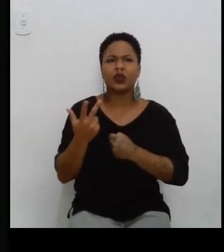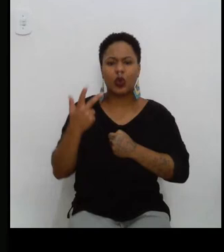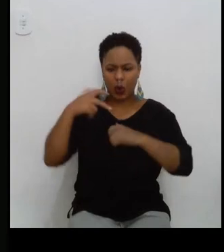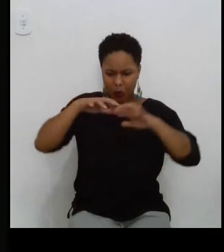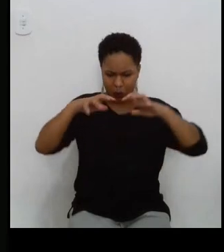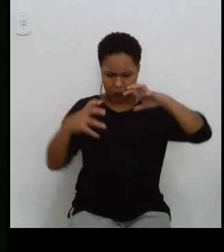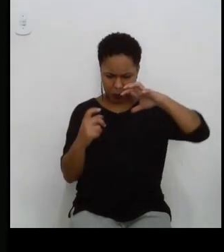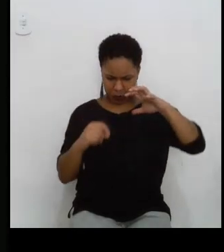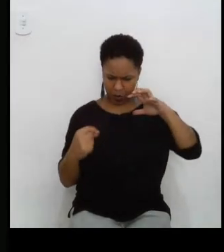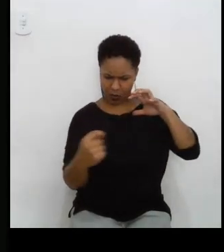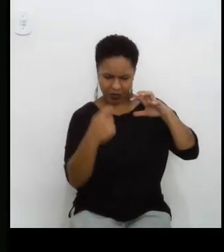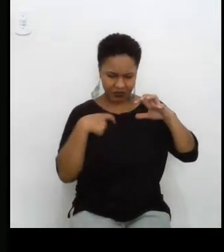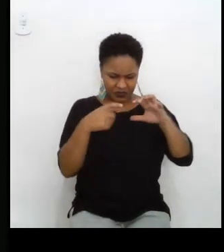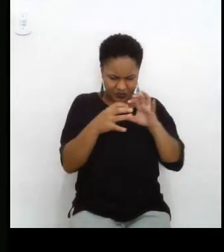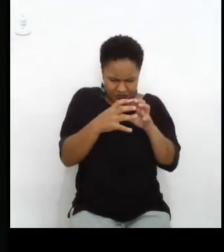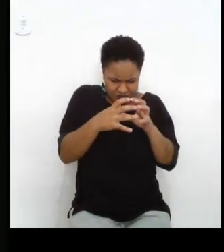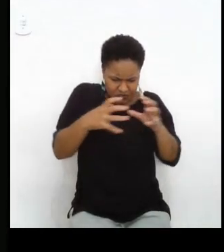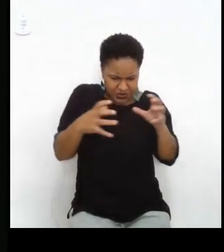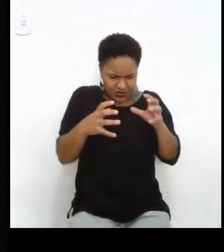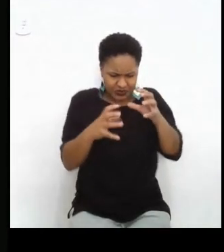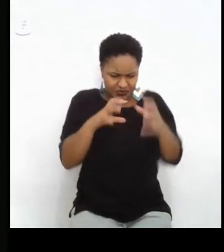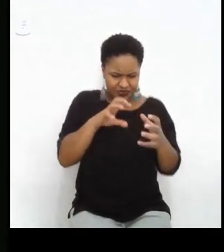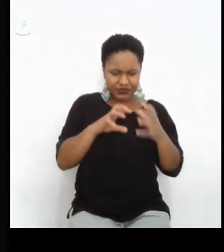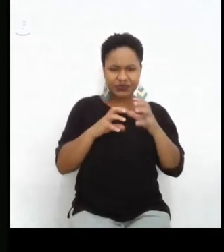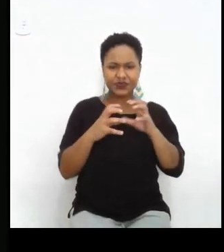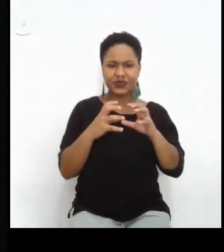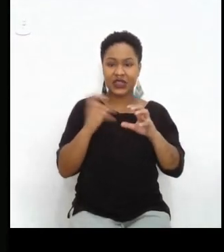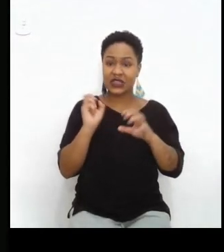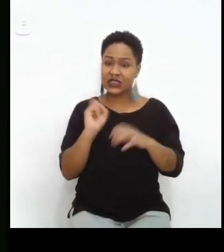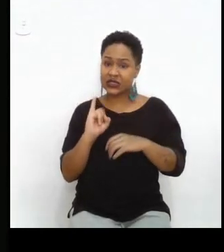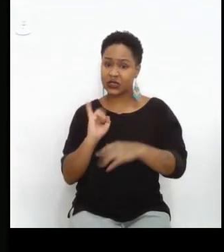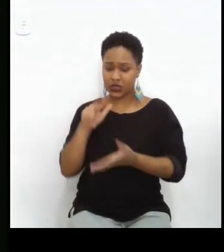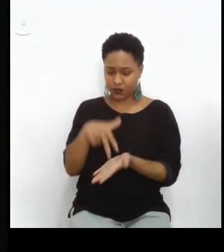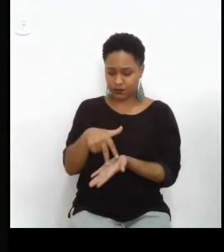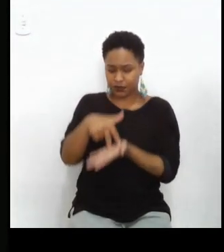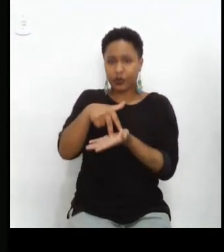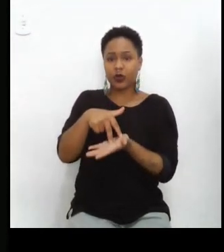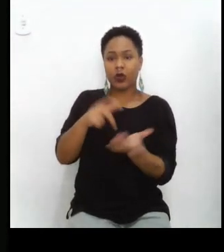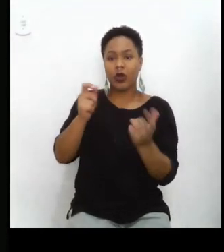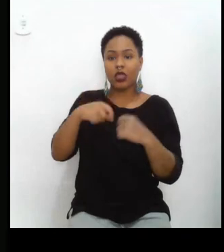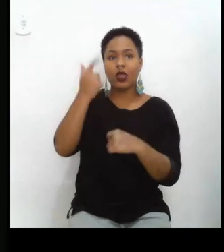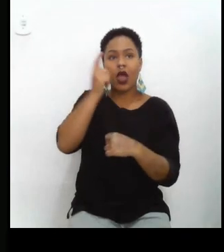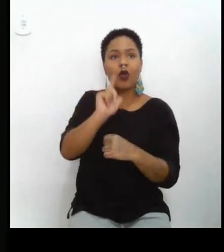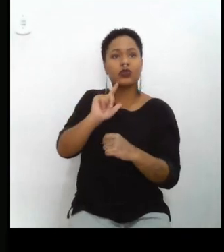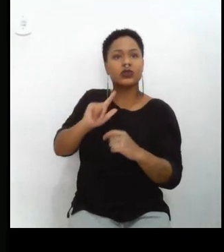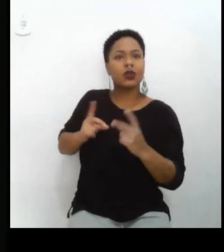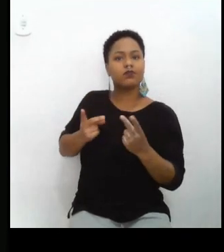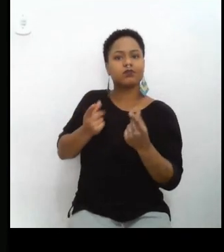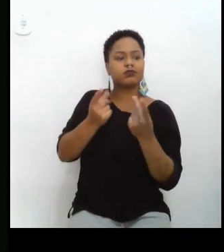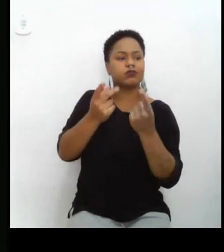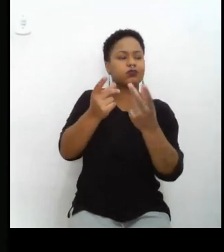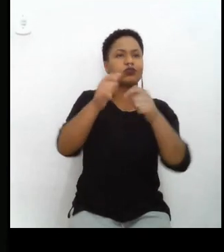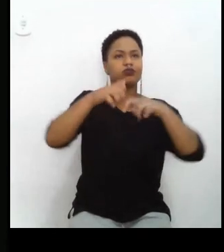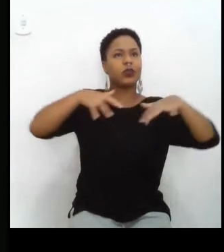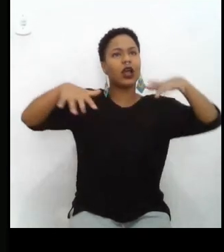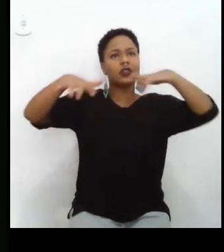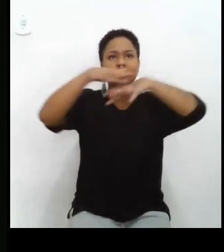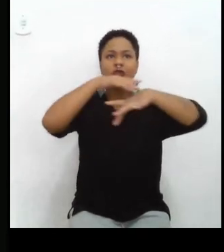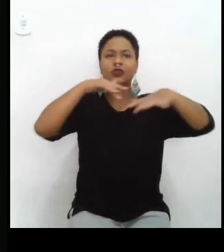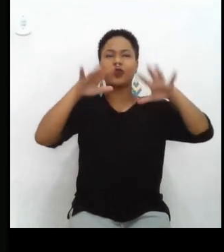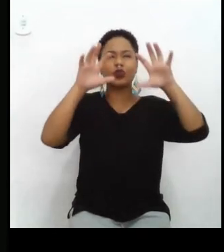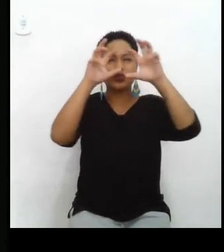alguns poucos quilômetros e moro em se eu ficar de pé eu posso alcançar o Além da atmosfera escura das vezes